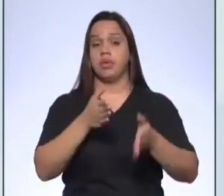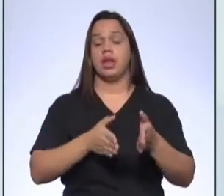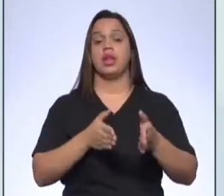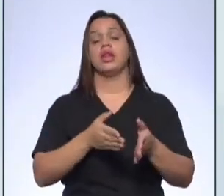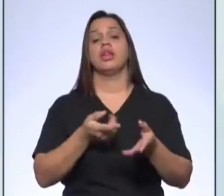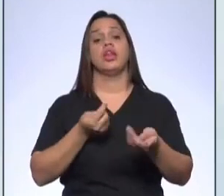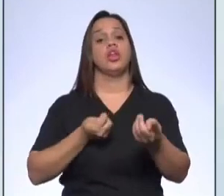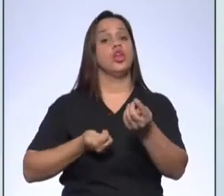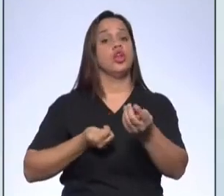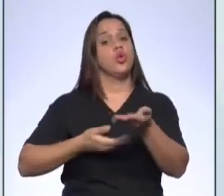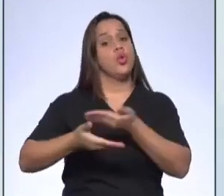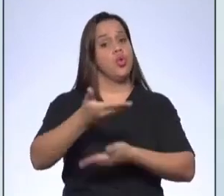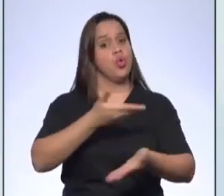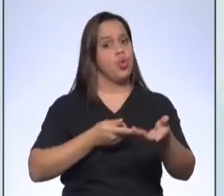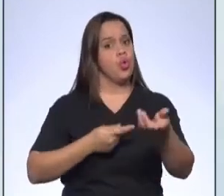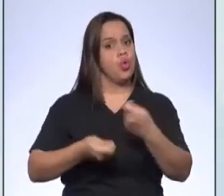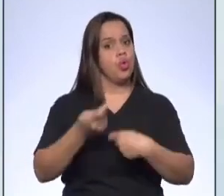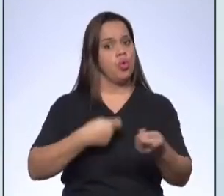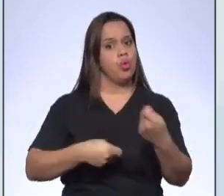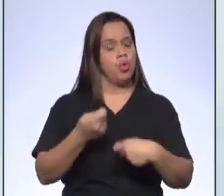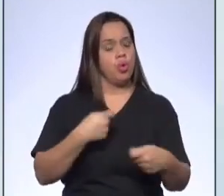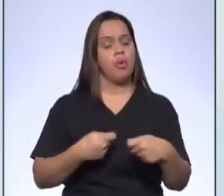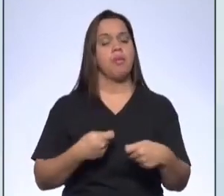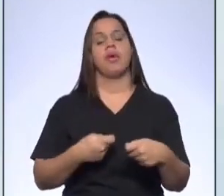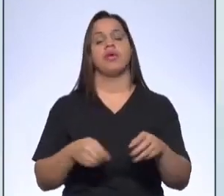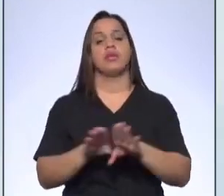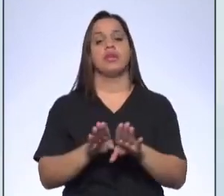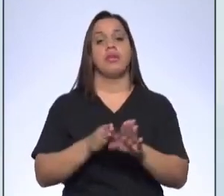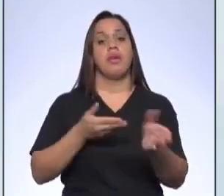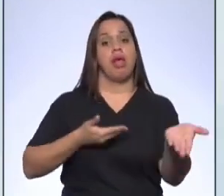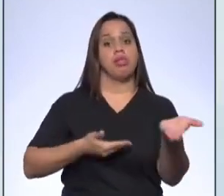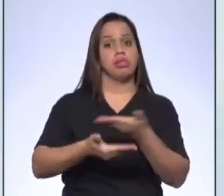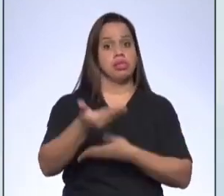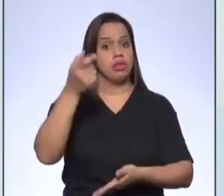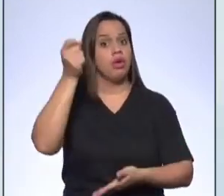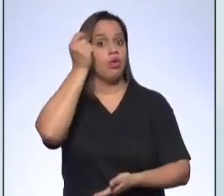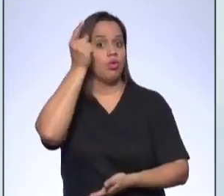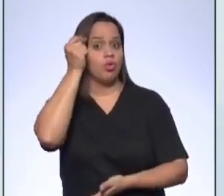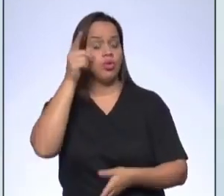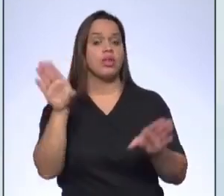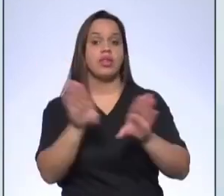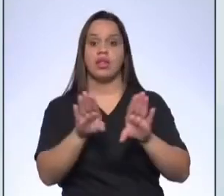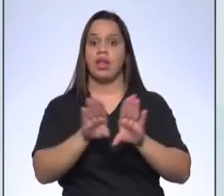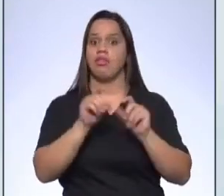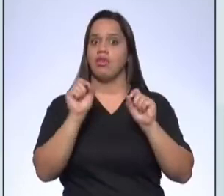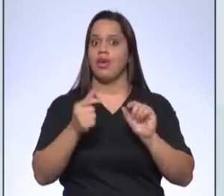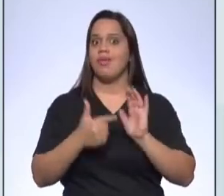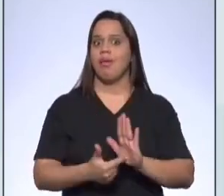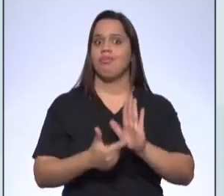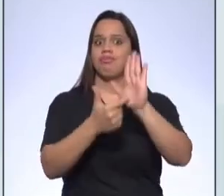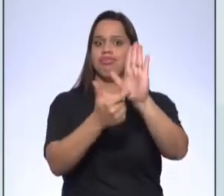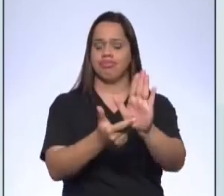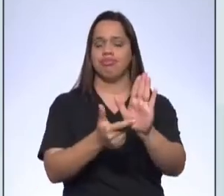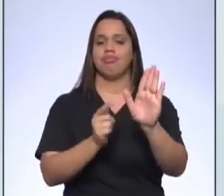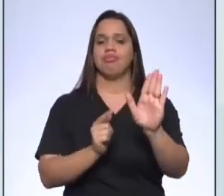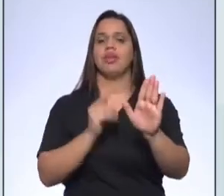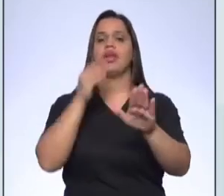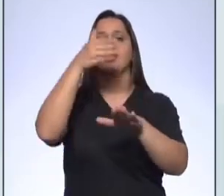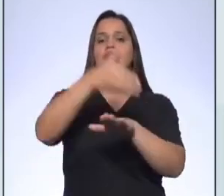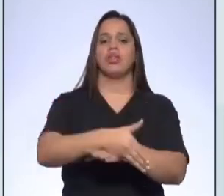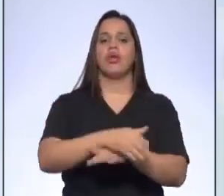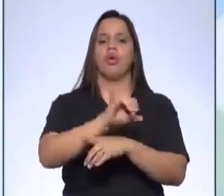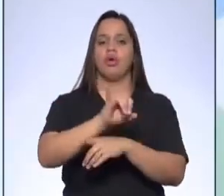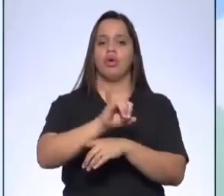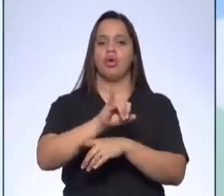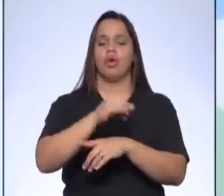e a troca de culturas teve um grande destaque com a entrada do islamismo no